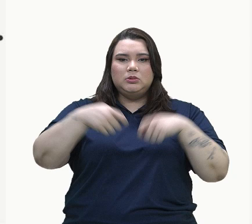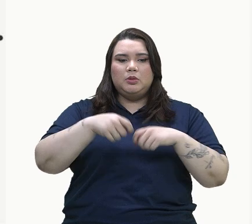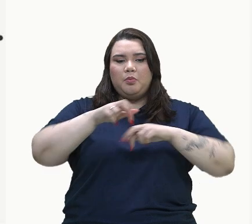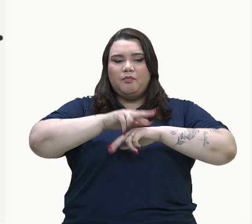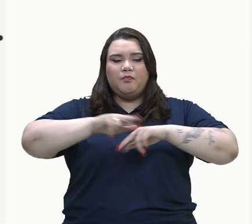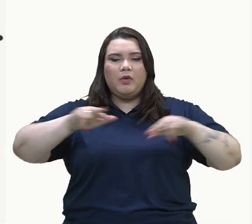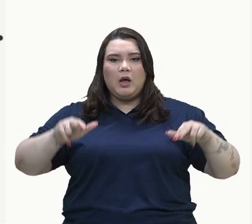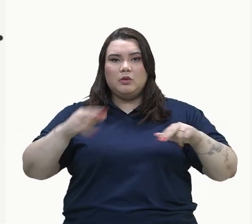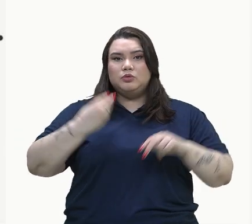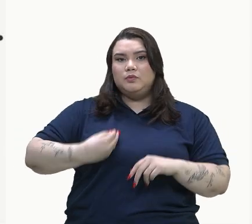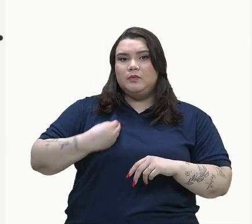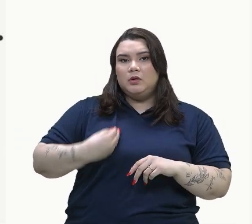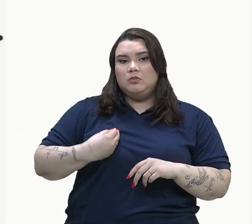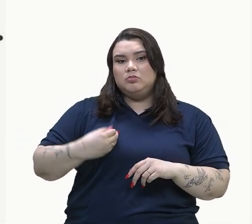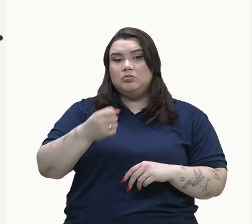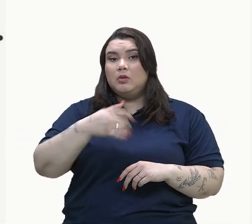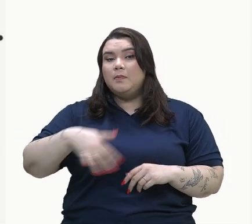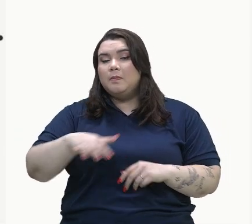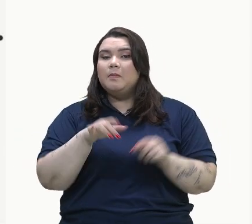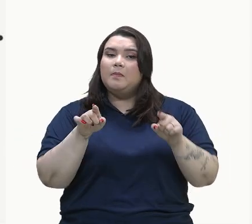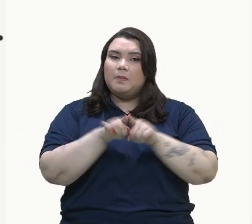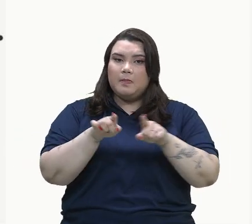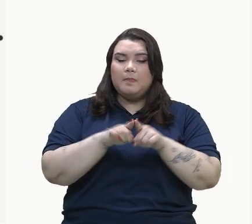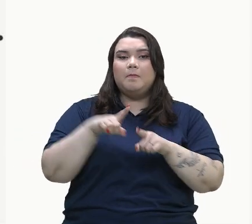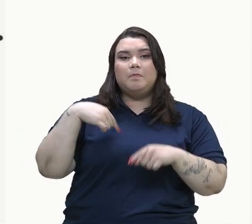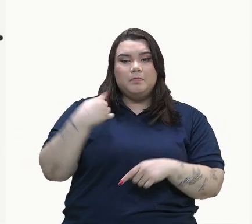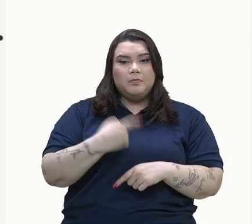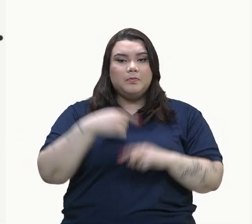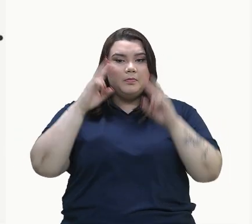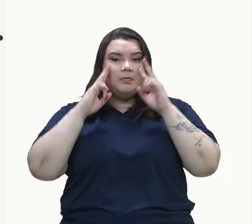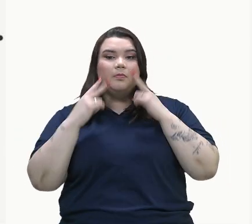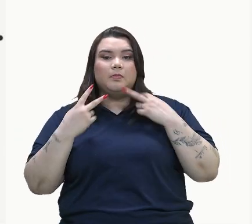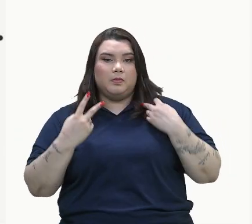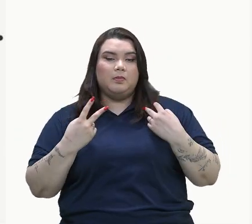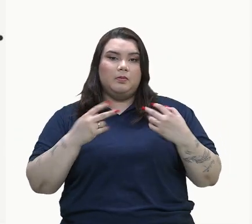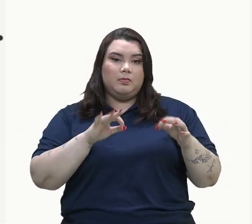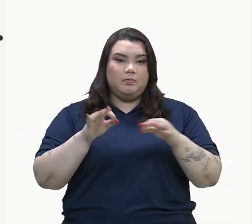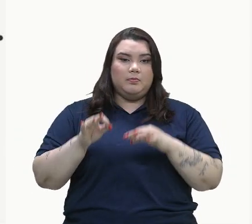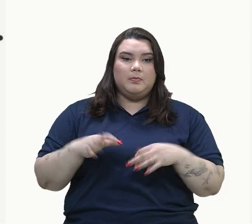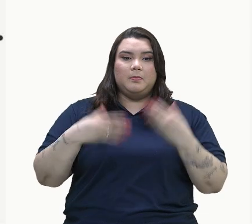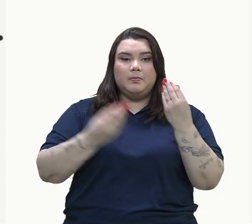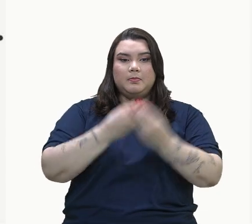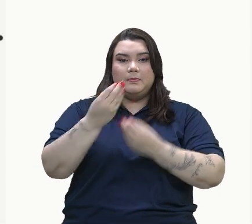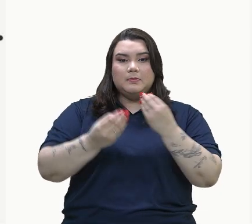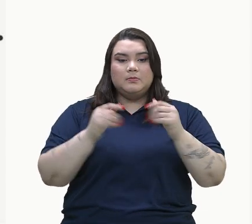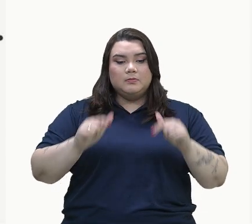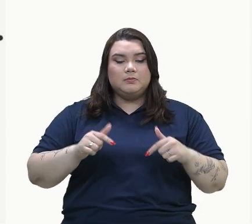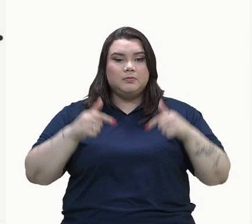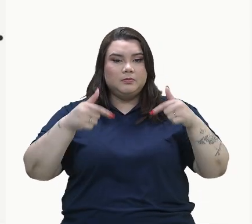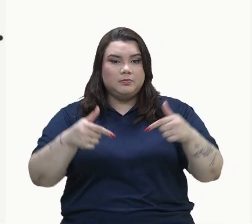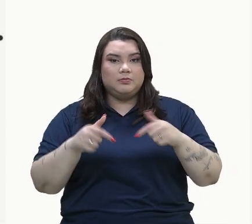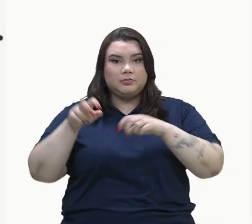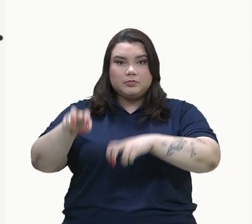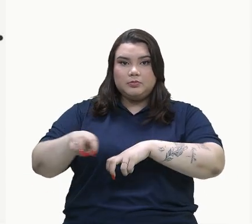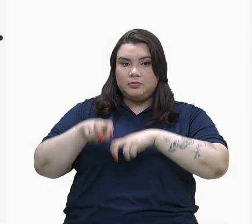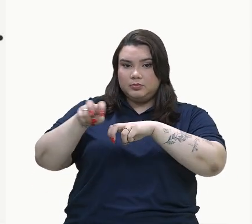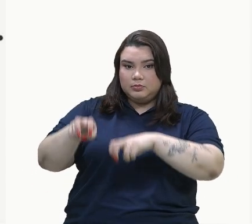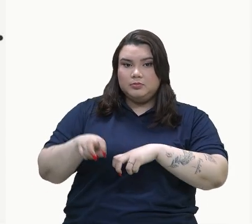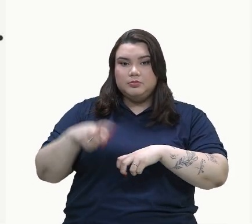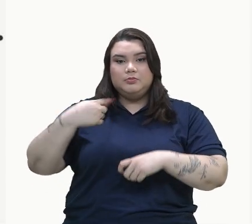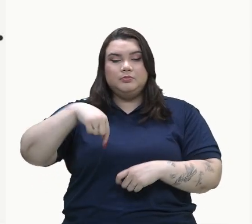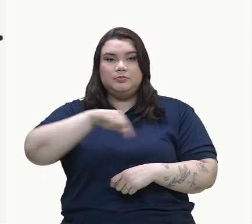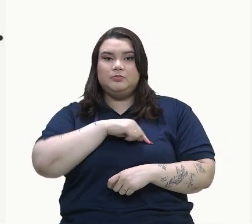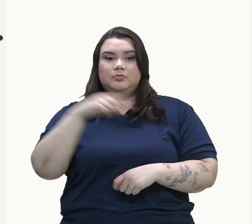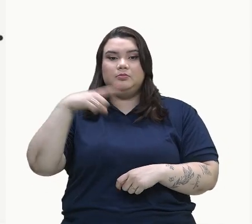diversos seres vivos, inclusive para a gente, né? Sua qualidade é essencial, tanto para a realização da atividade de agricultura, que é de onde a gente